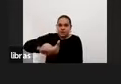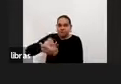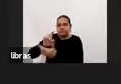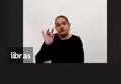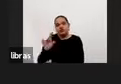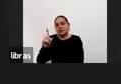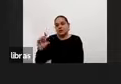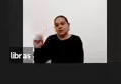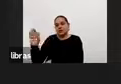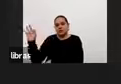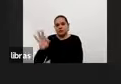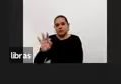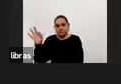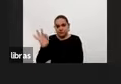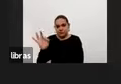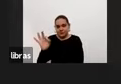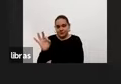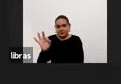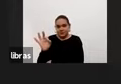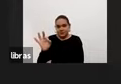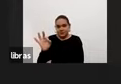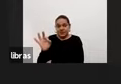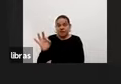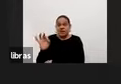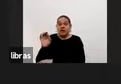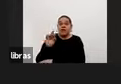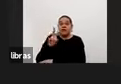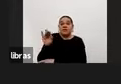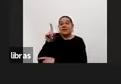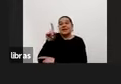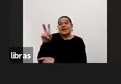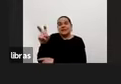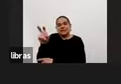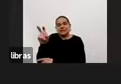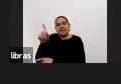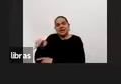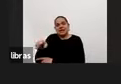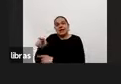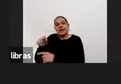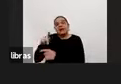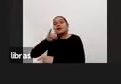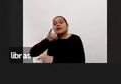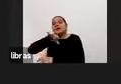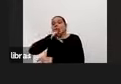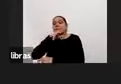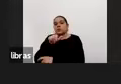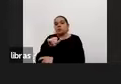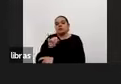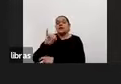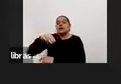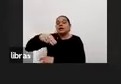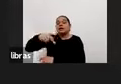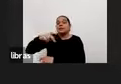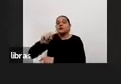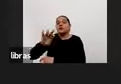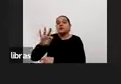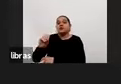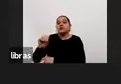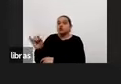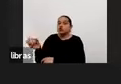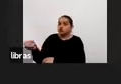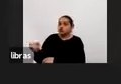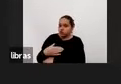para 15%, na verdade, financiado aí com um novo imposto que ele vai criar também, e de 15% para